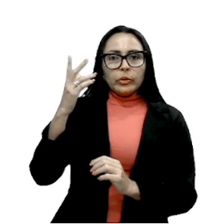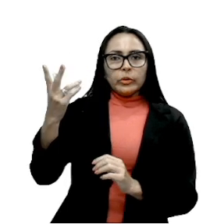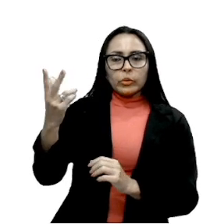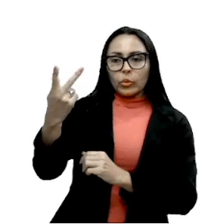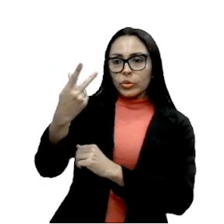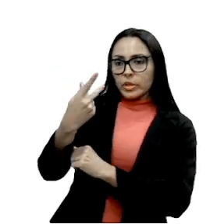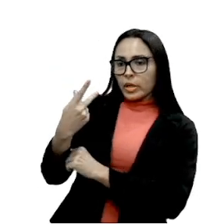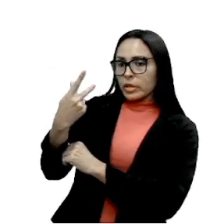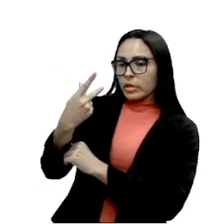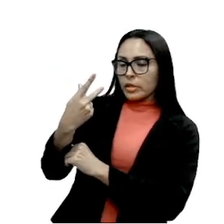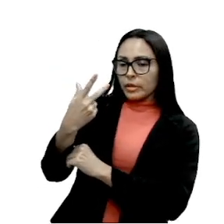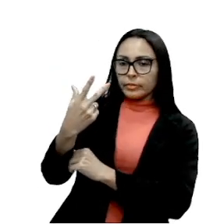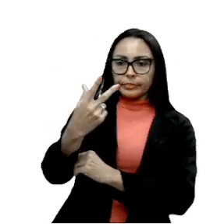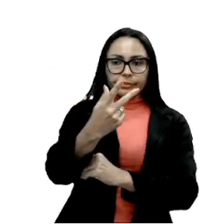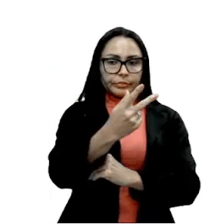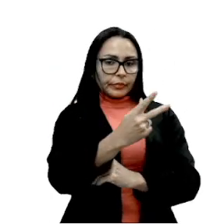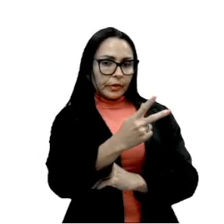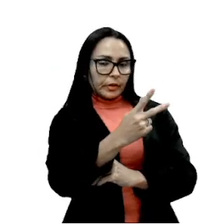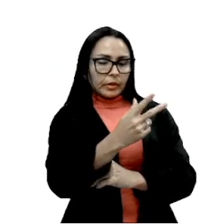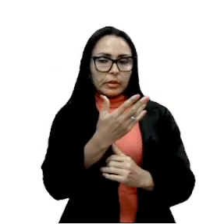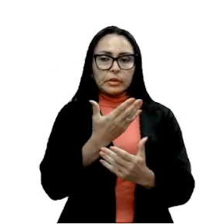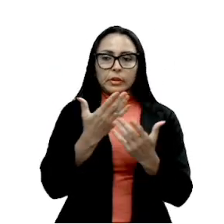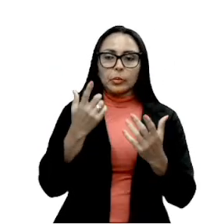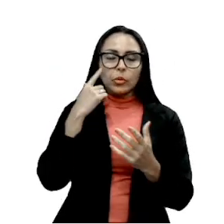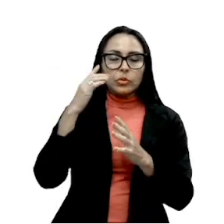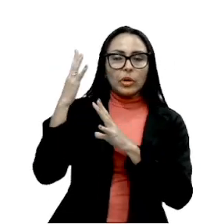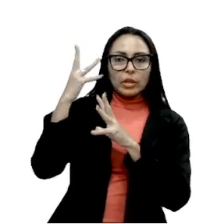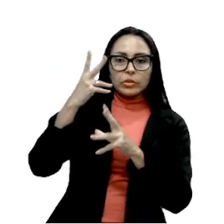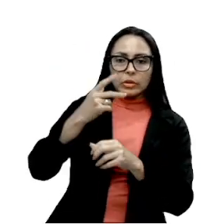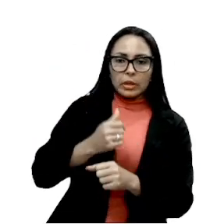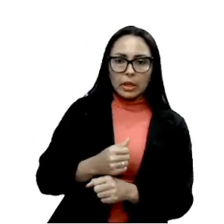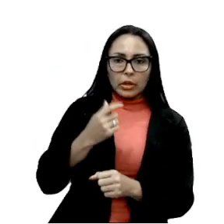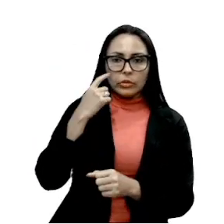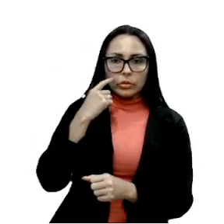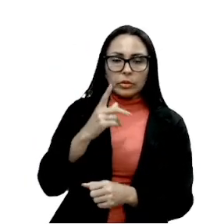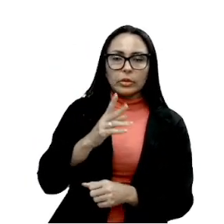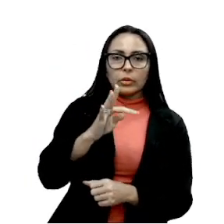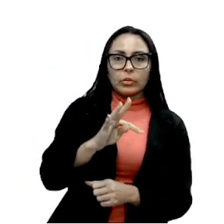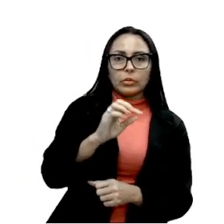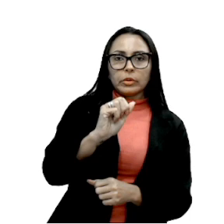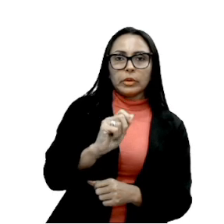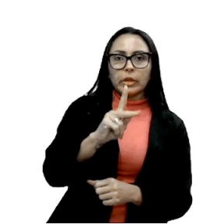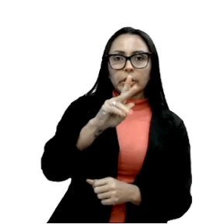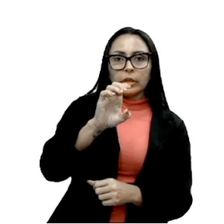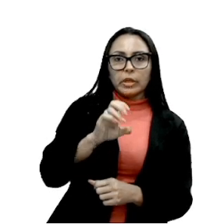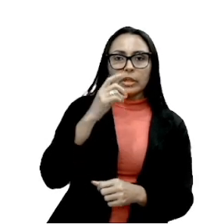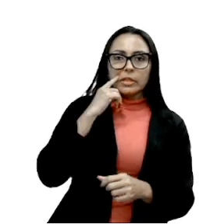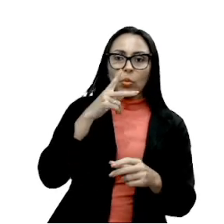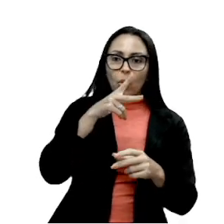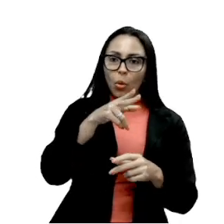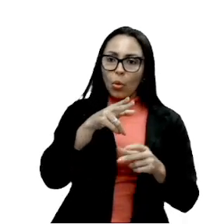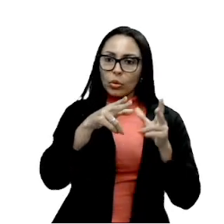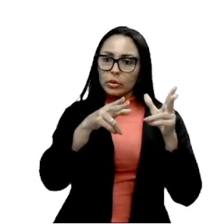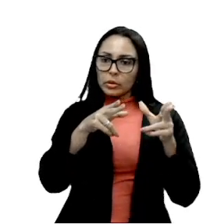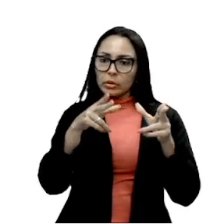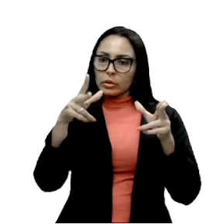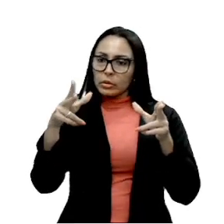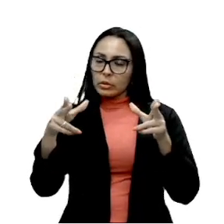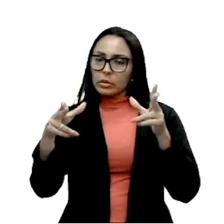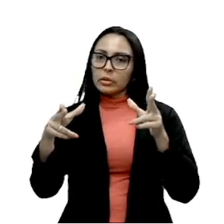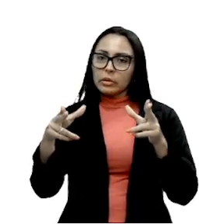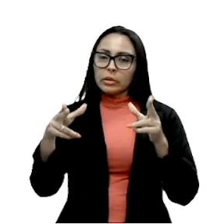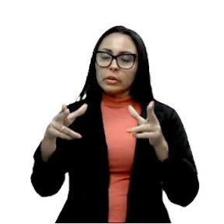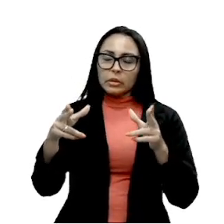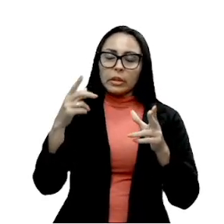está falando e depois o resultado do que ele falou. Então são takes da mesma cena, são cortes da mesma cena. Take é